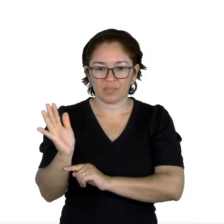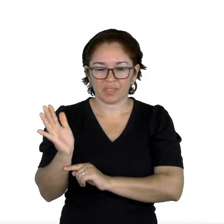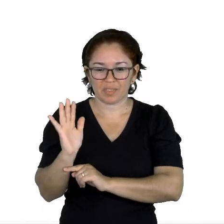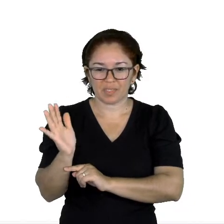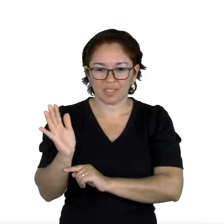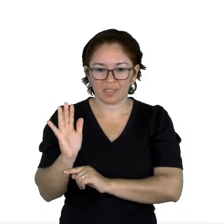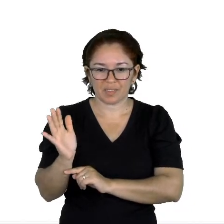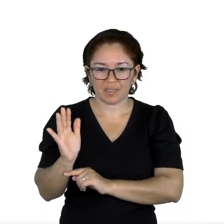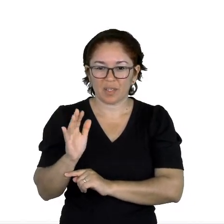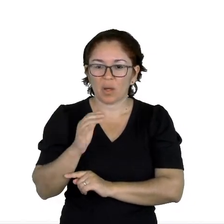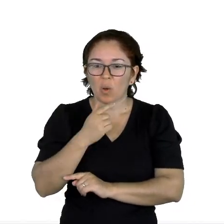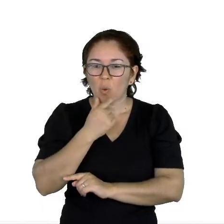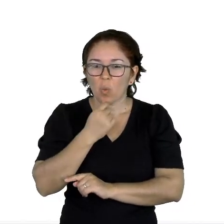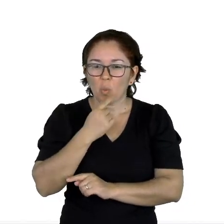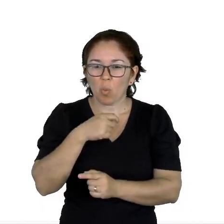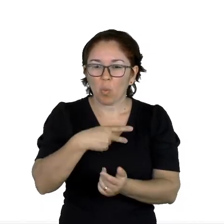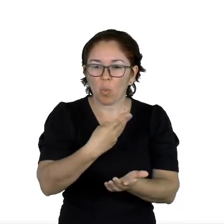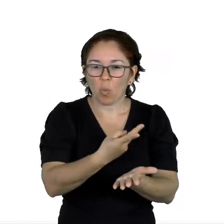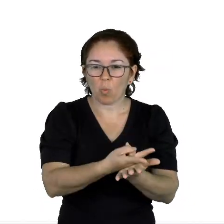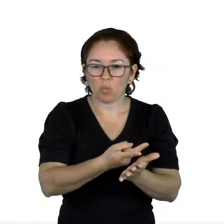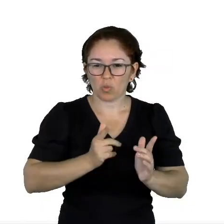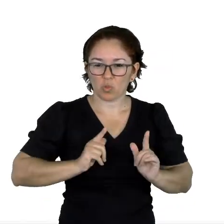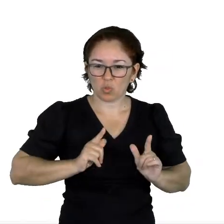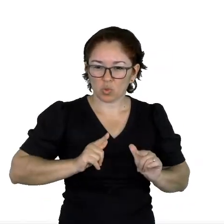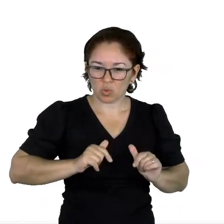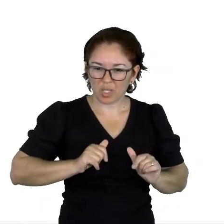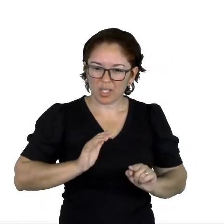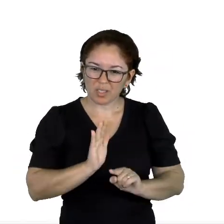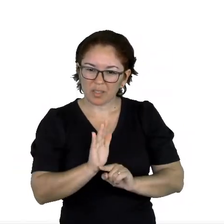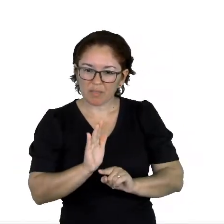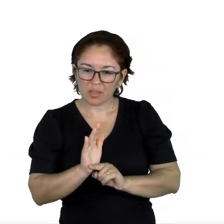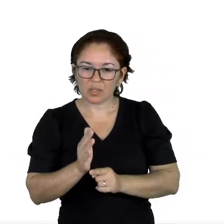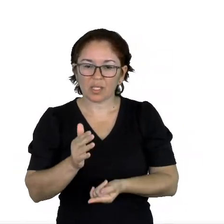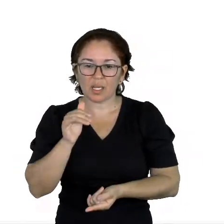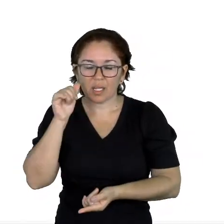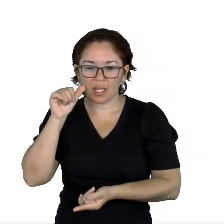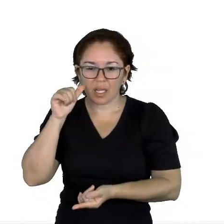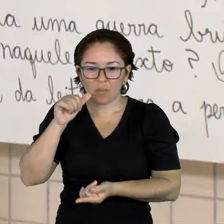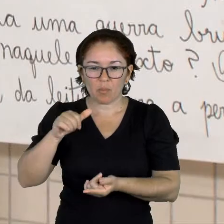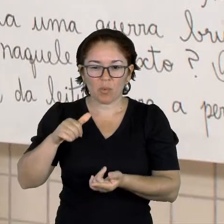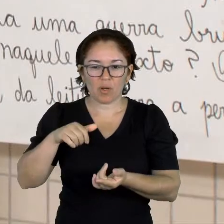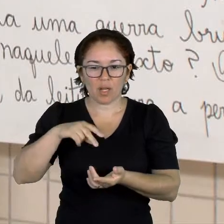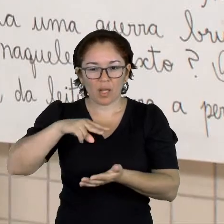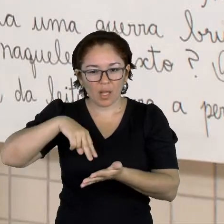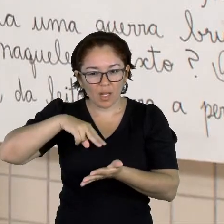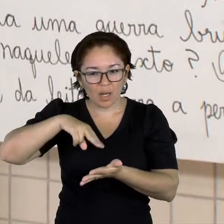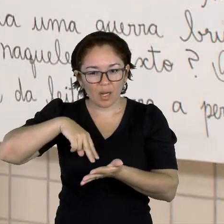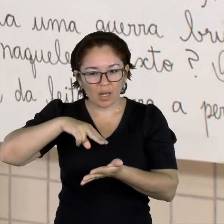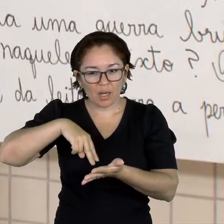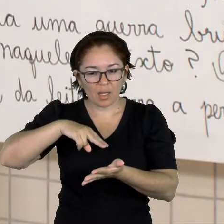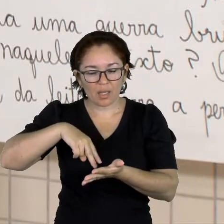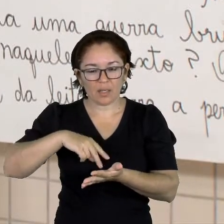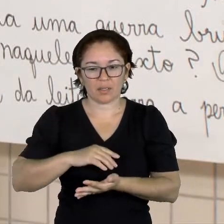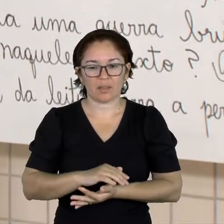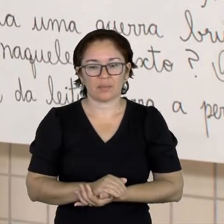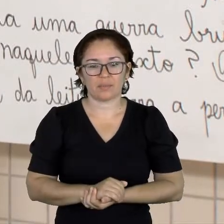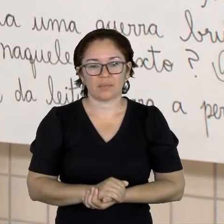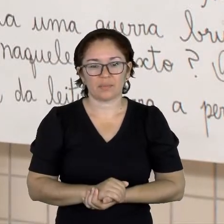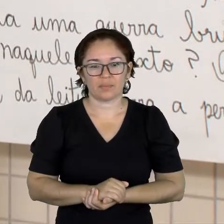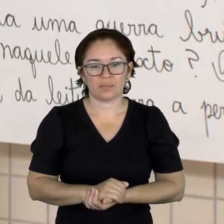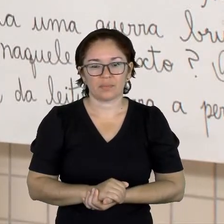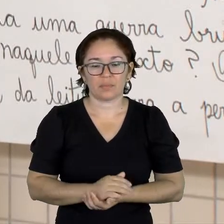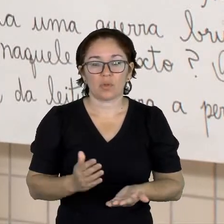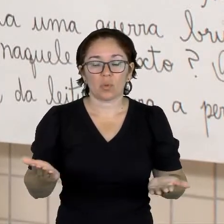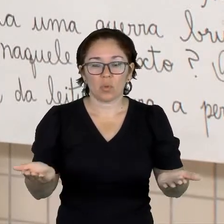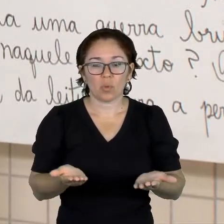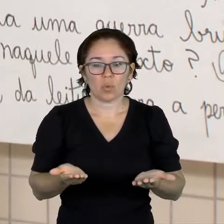para o judeu, que o pai adotivo dela esconde ele no porão da casa. E aí, hoje, nós